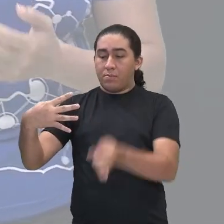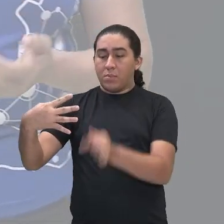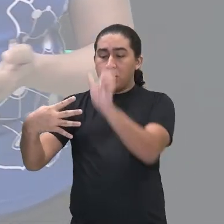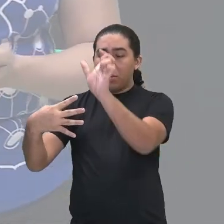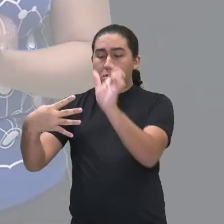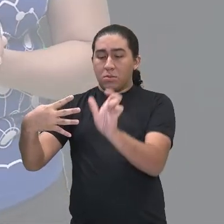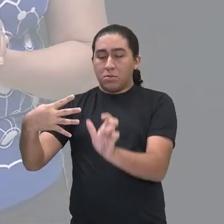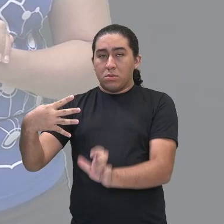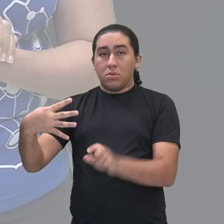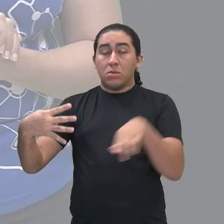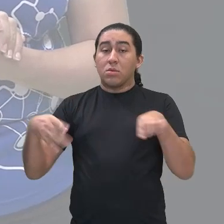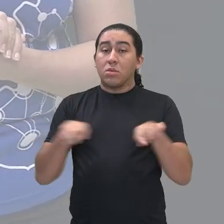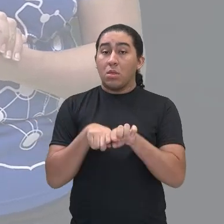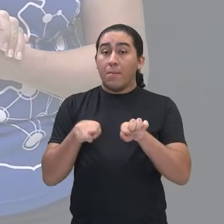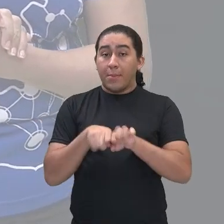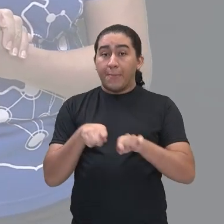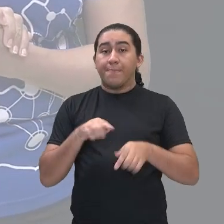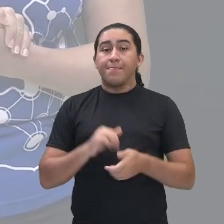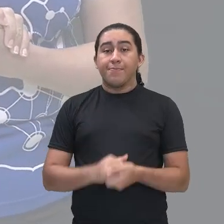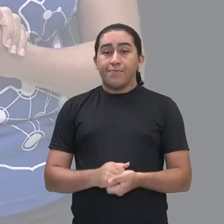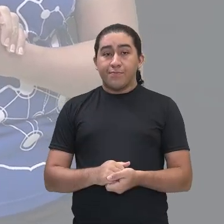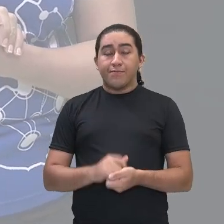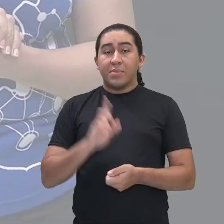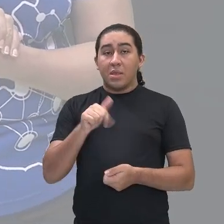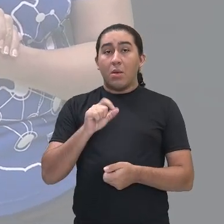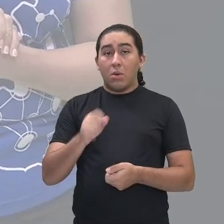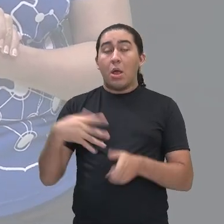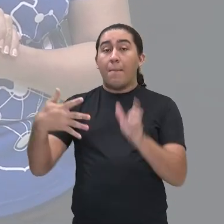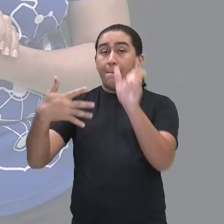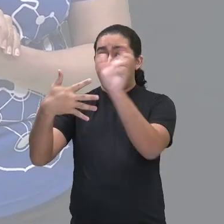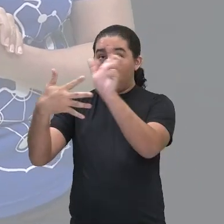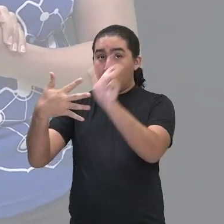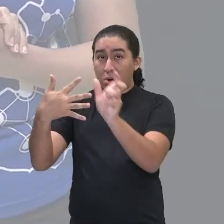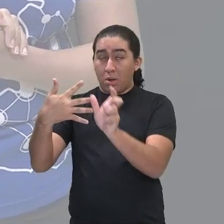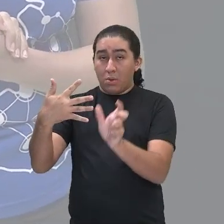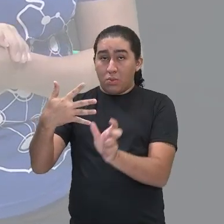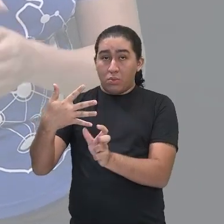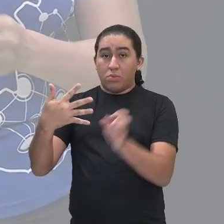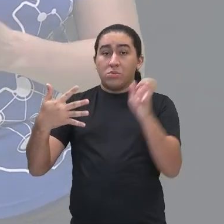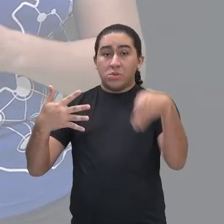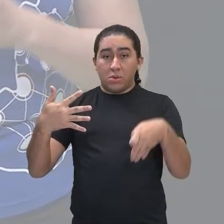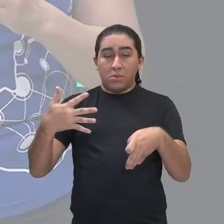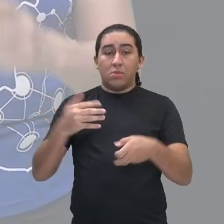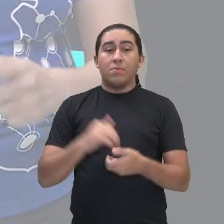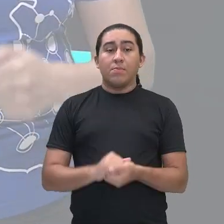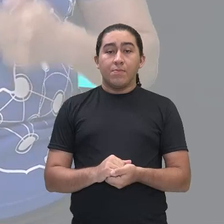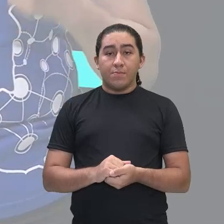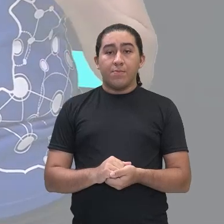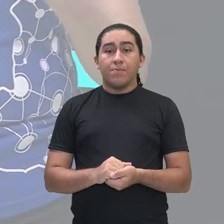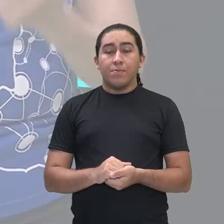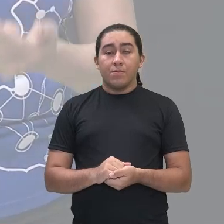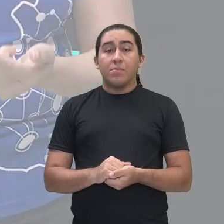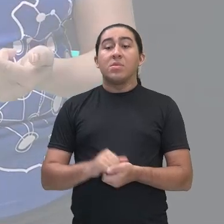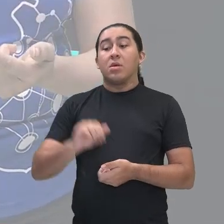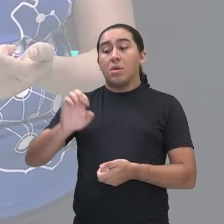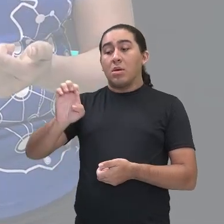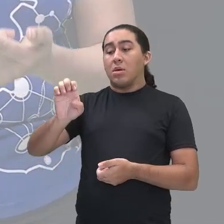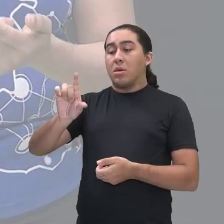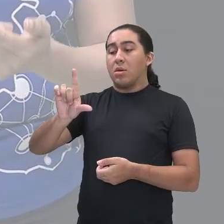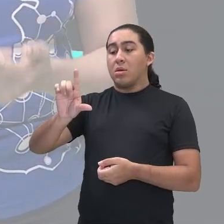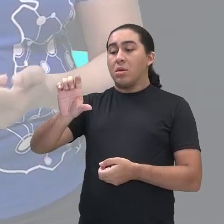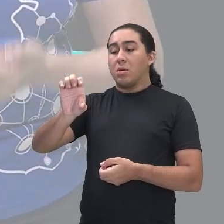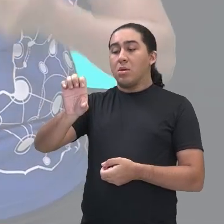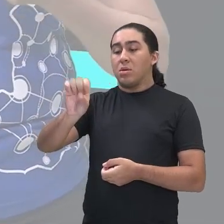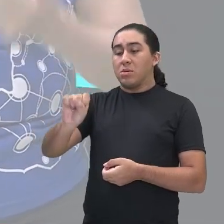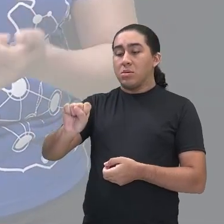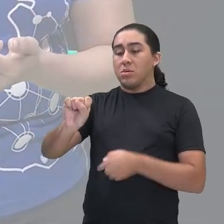também estão, né, no plural, né? Então, eu, tu, ele, eles esticam,